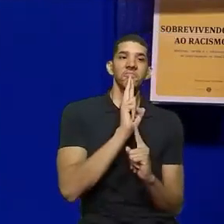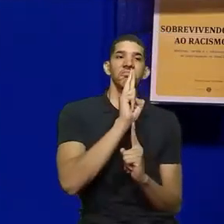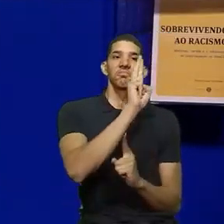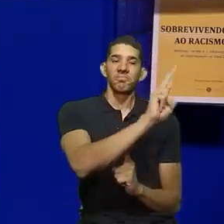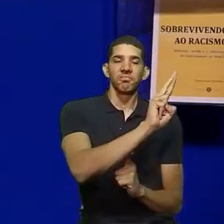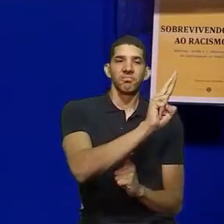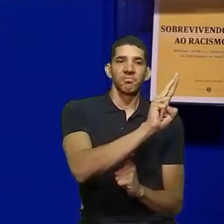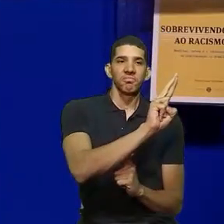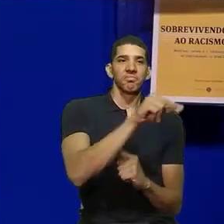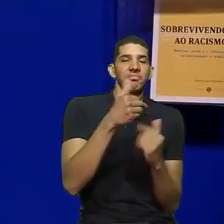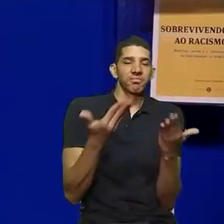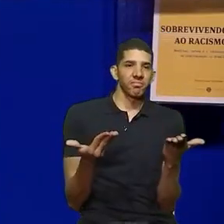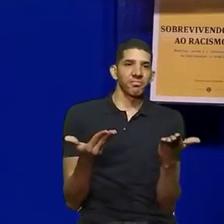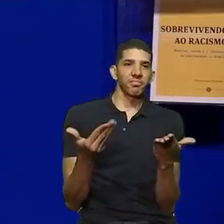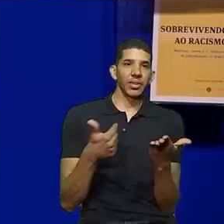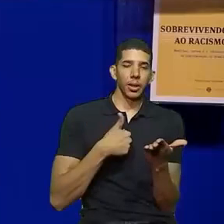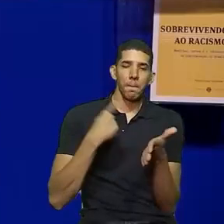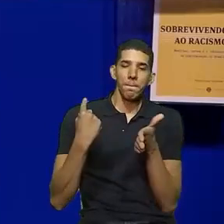pergunta.